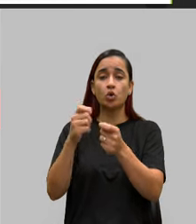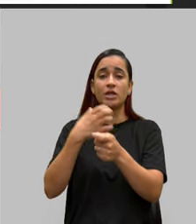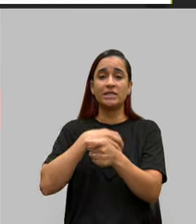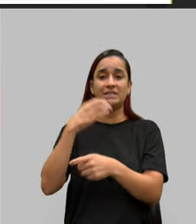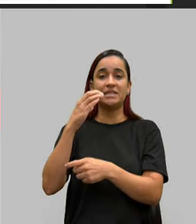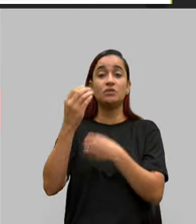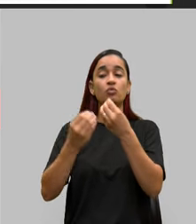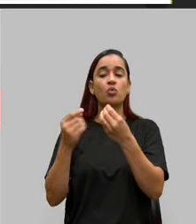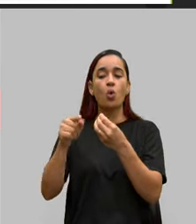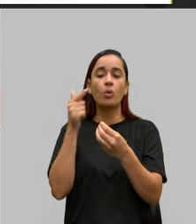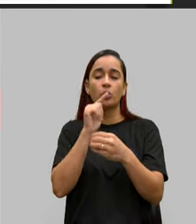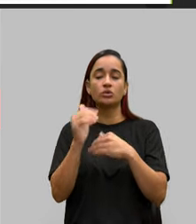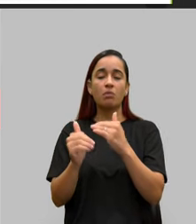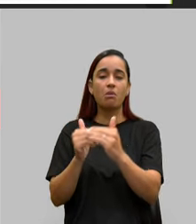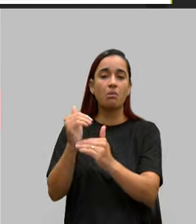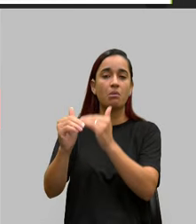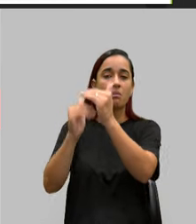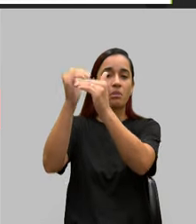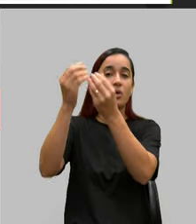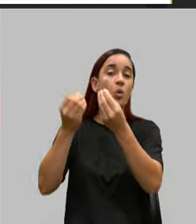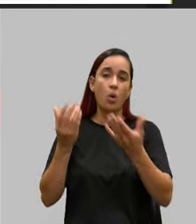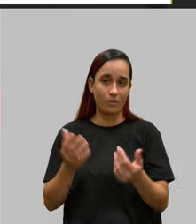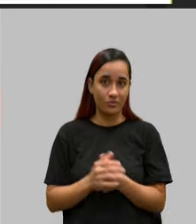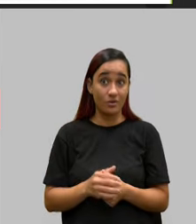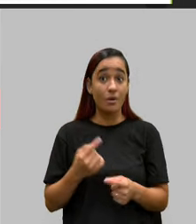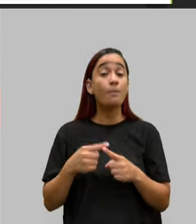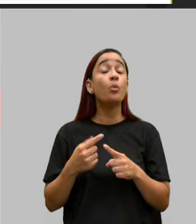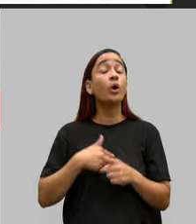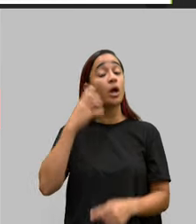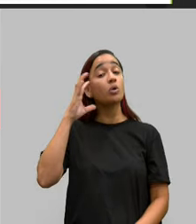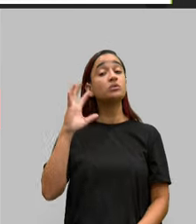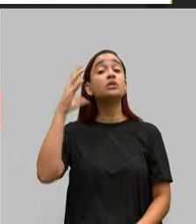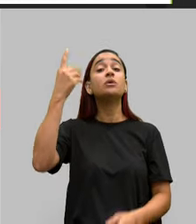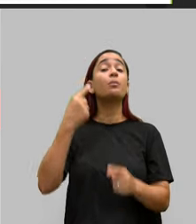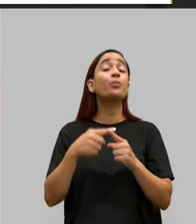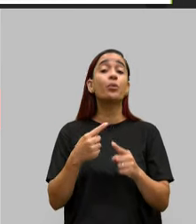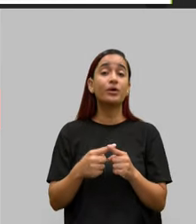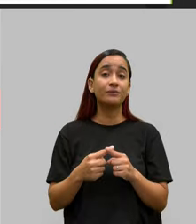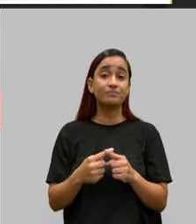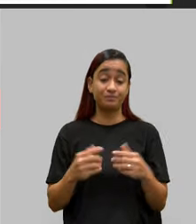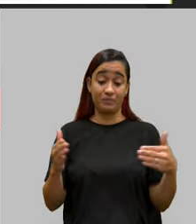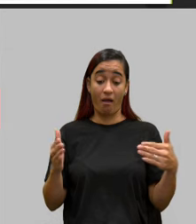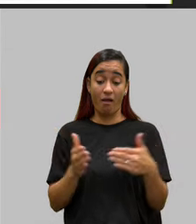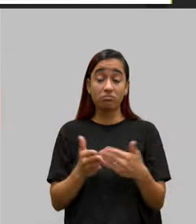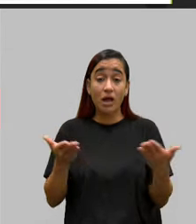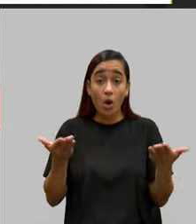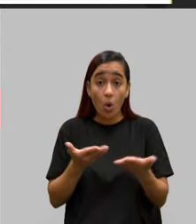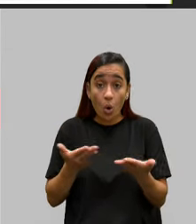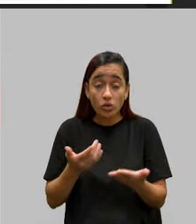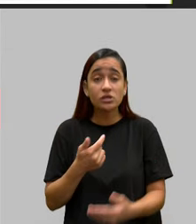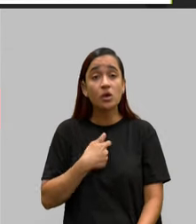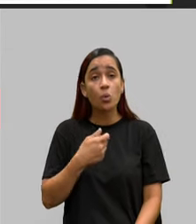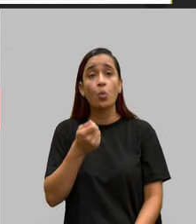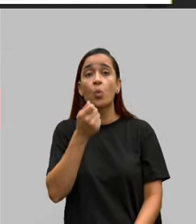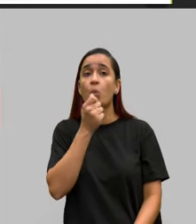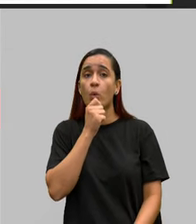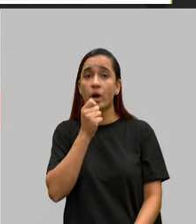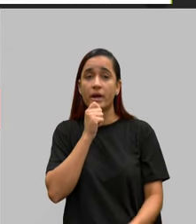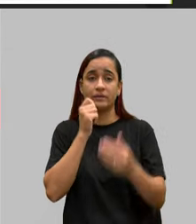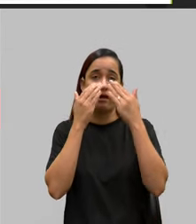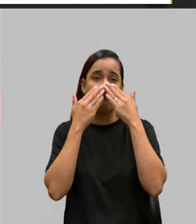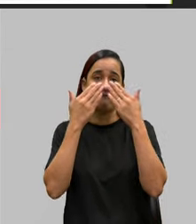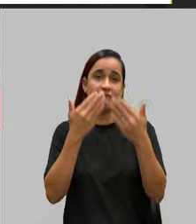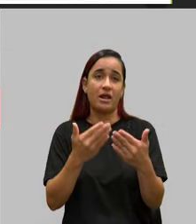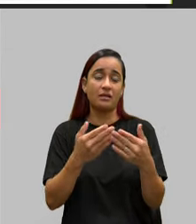indo por que que eu tive que tomar essa decisão porque até hoje eu enfrento a velha máxima o médico é um